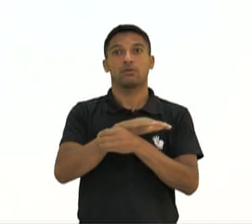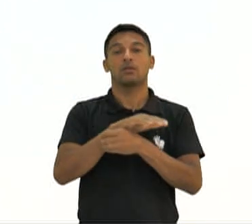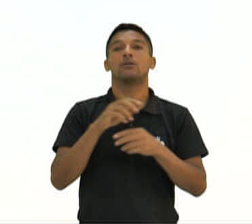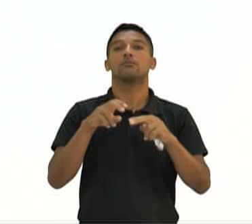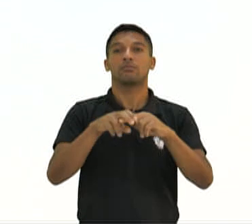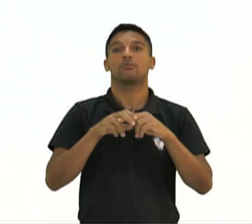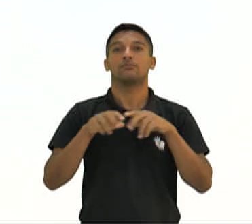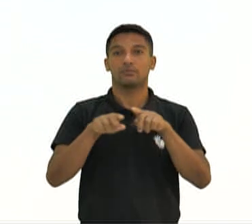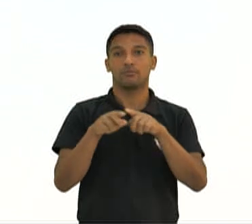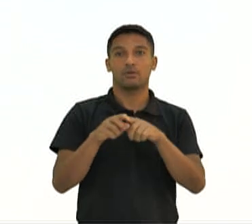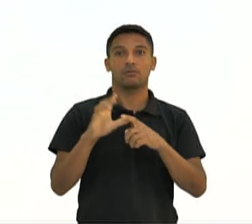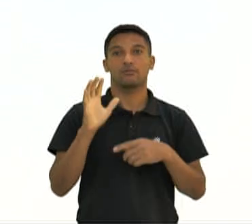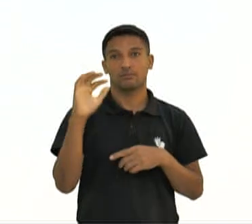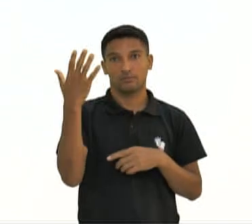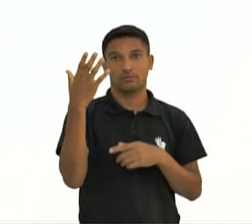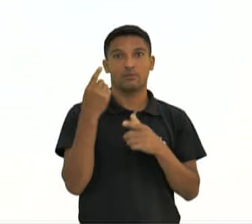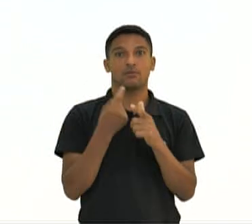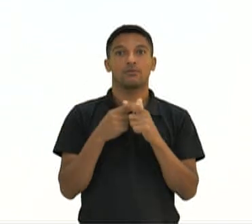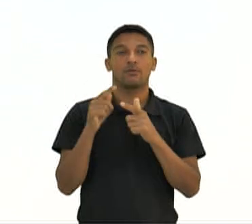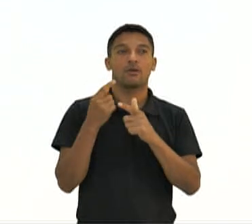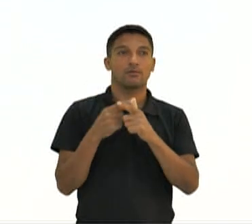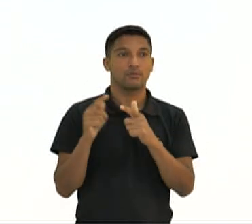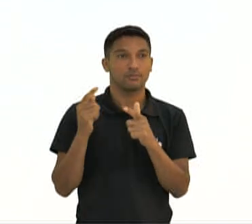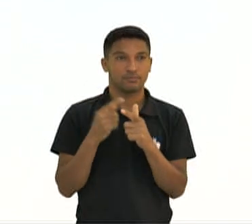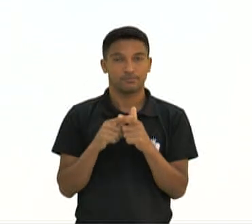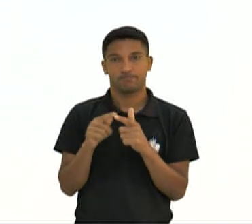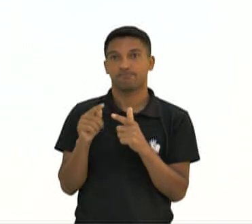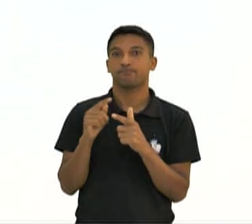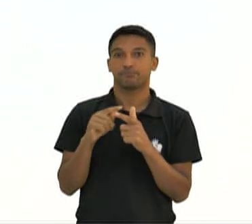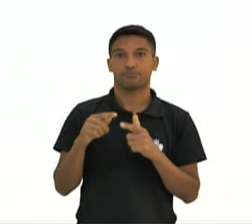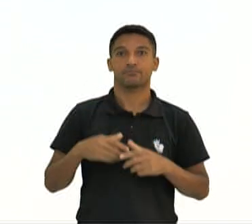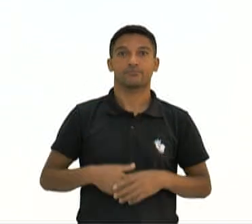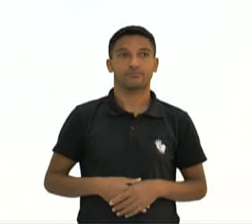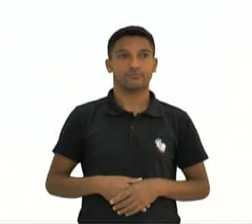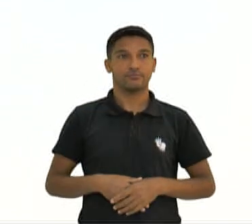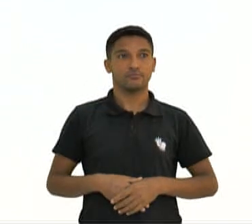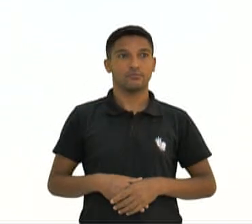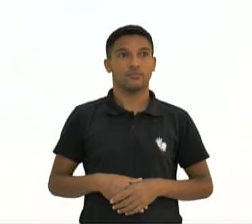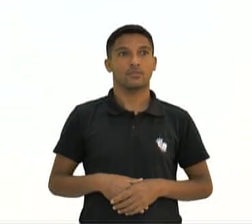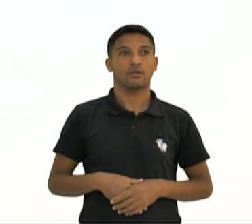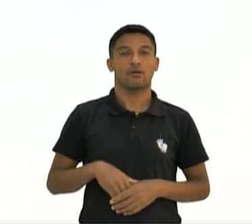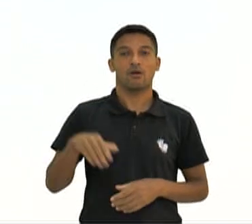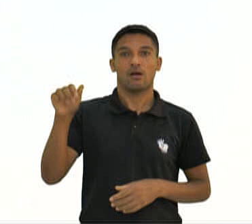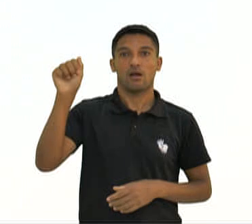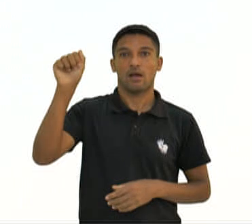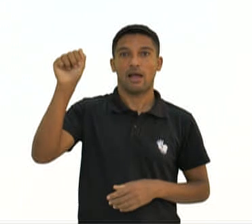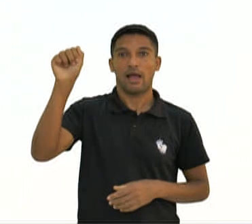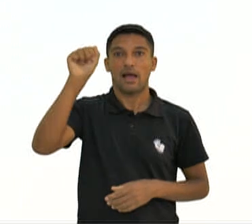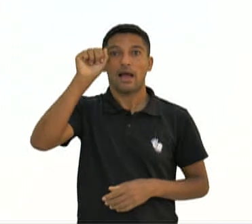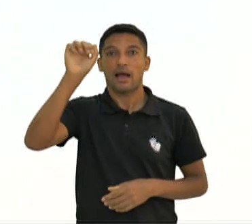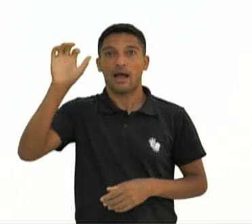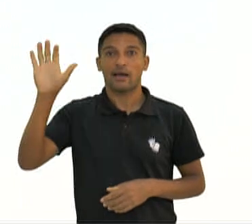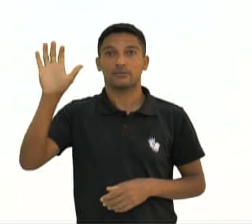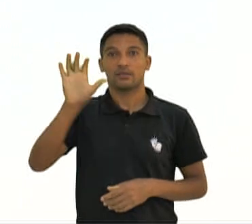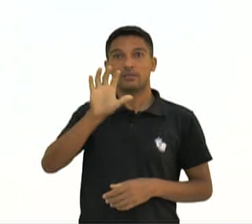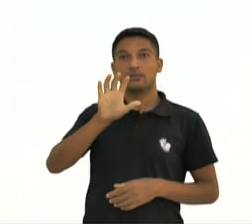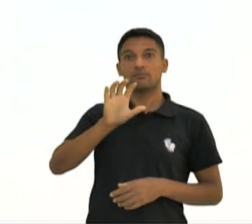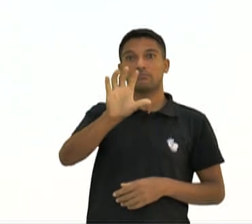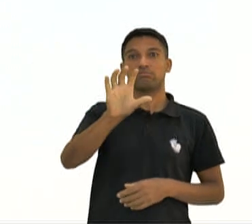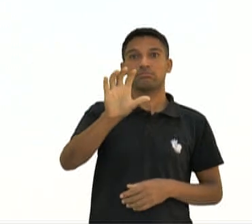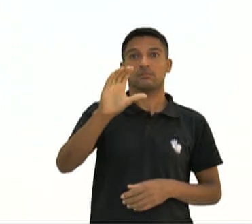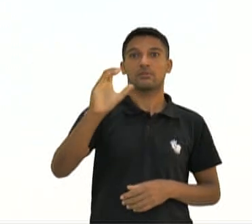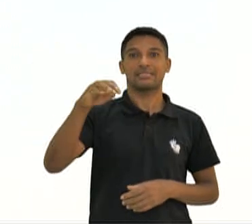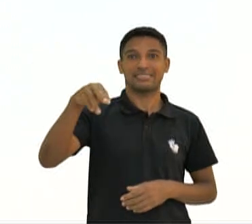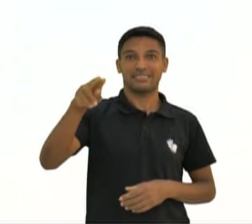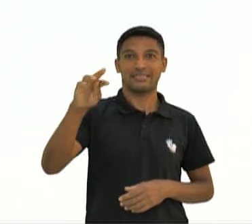Vamos continuando com a regionalização, vou falar um pouquinho da Ásia Central, né? Lembre-se, esses países, junto com os países do leste